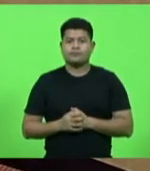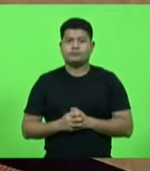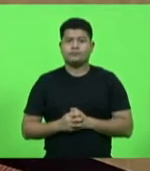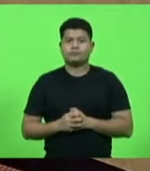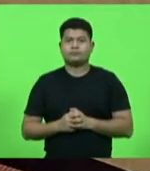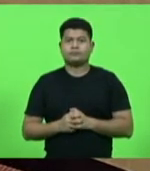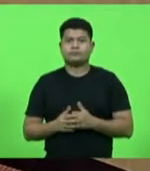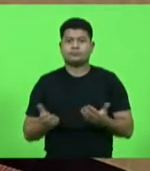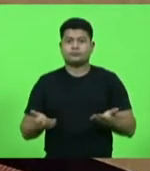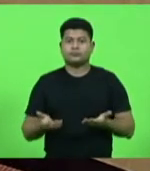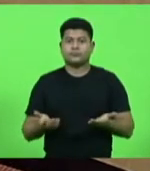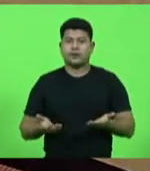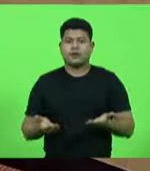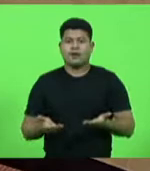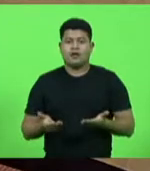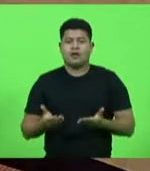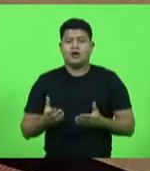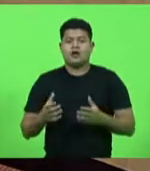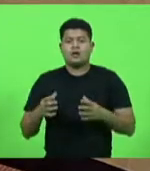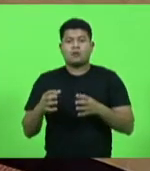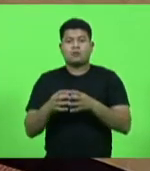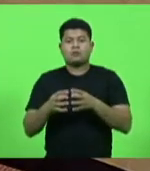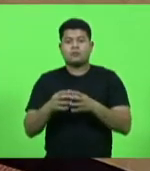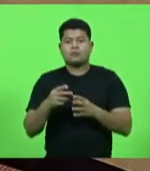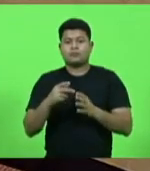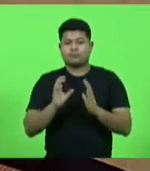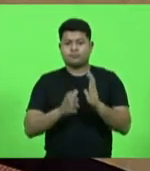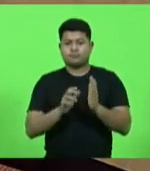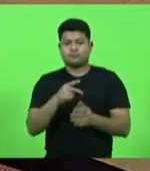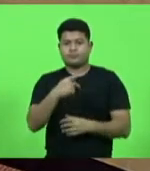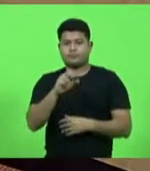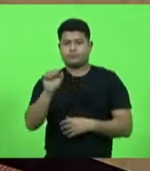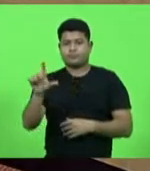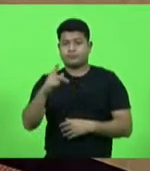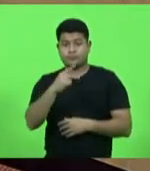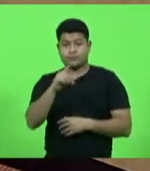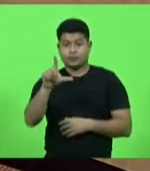Bloco PSL, PL, por 15 minutos.